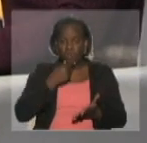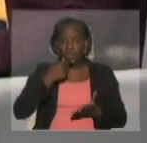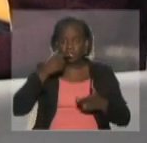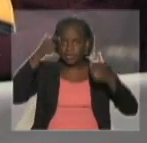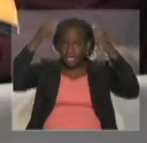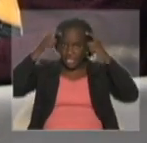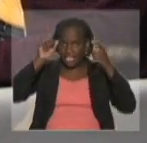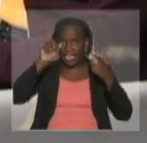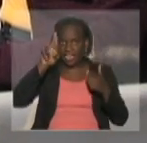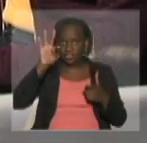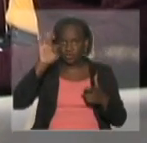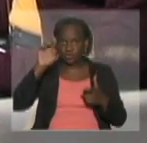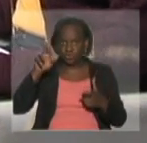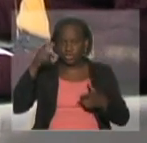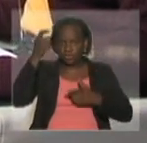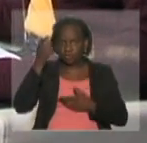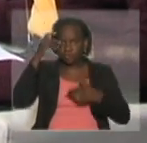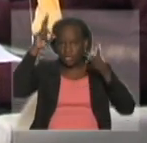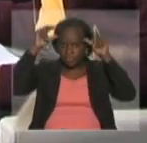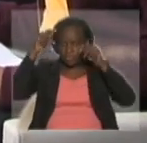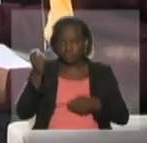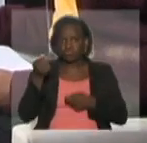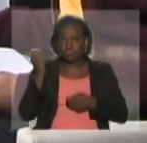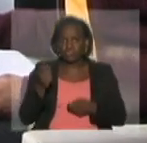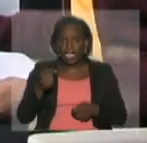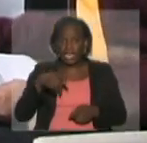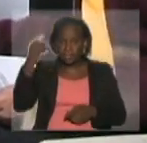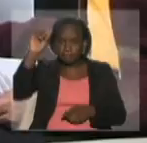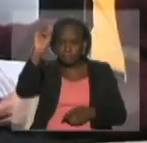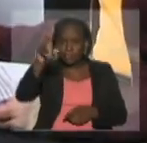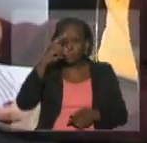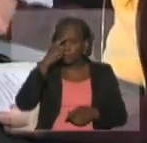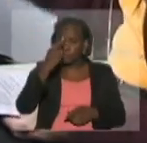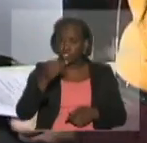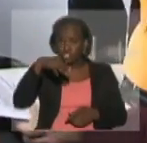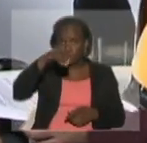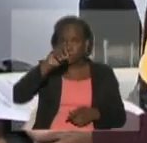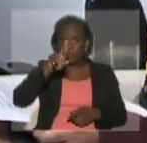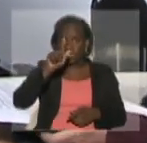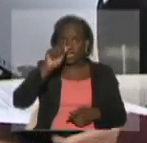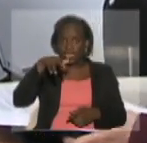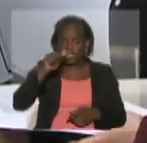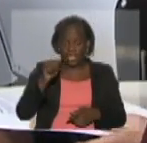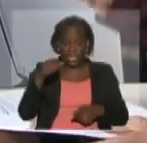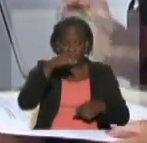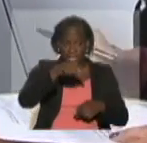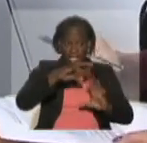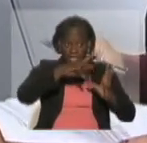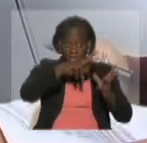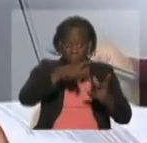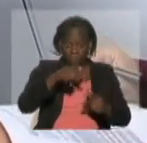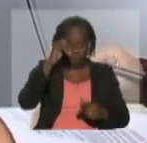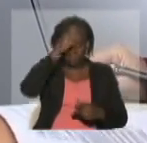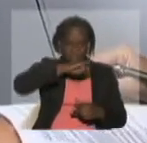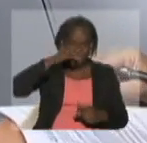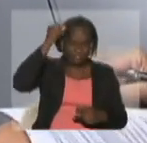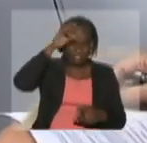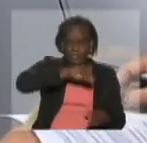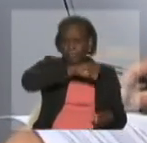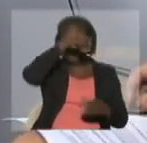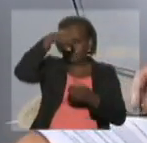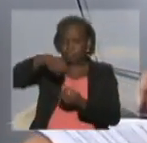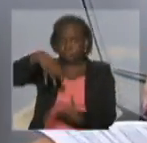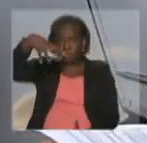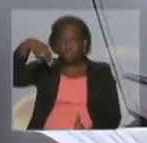do rei Arthur, vai receber aí um feitiço da bruxa Morgana, que é, do nada, sair lá do universo dele medieval e parar lá